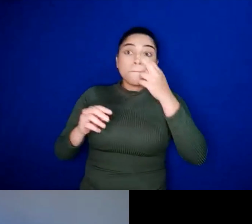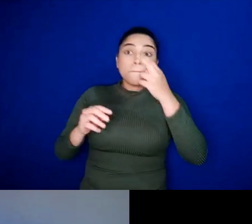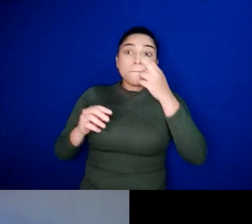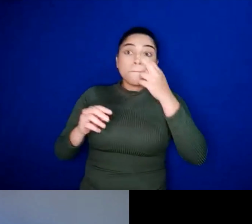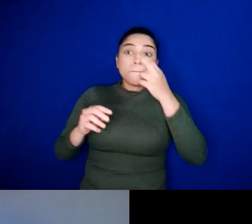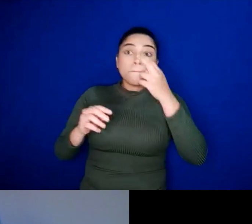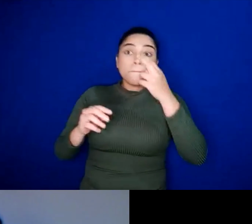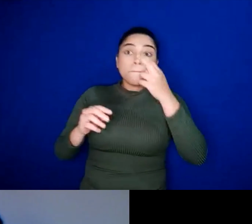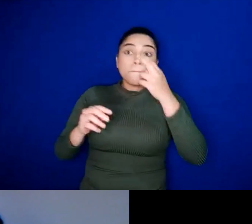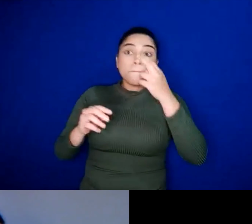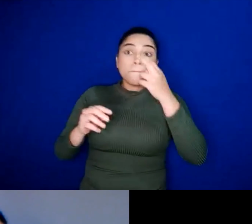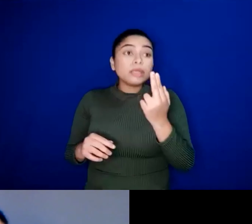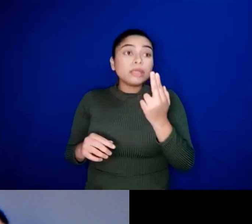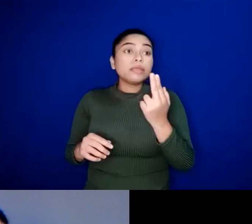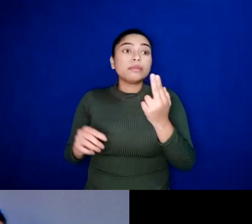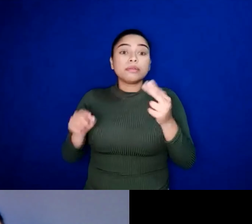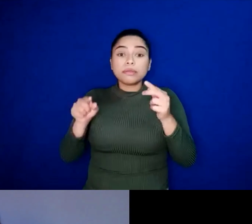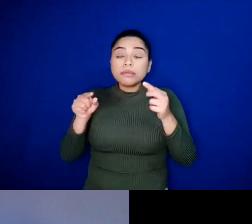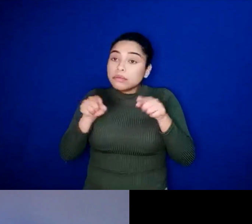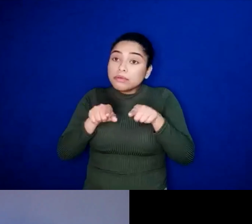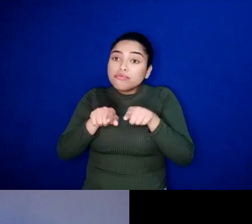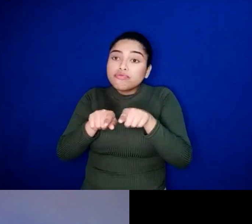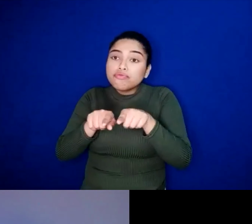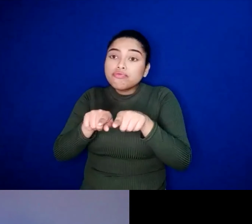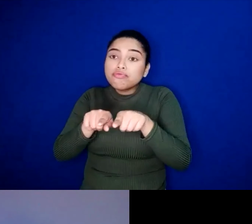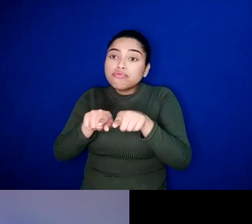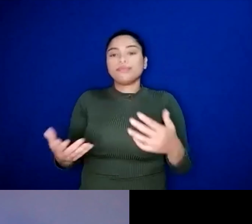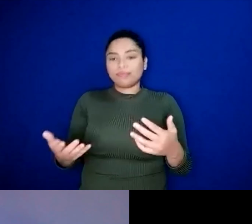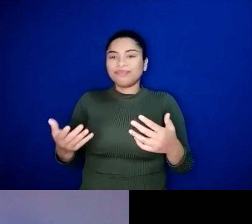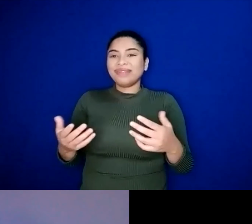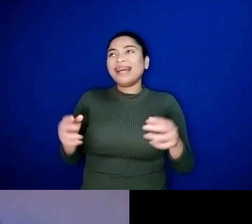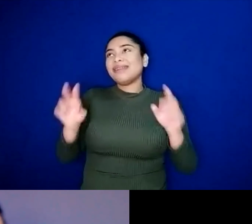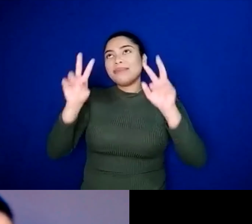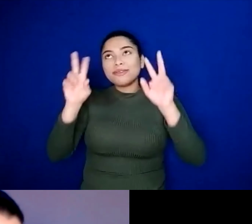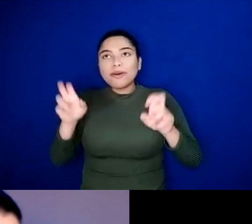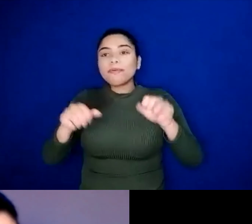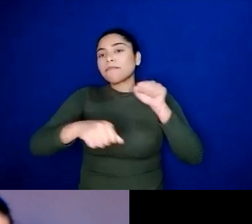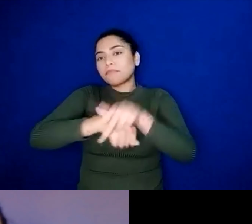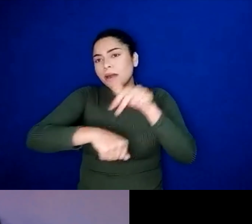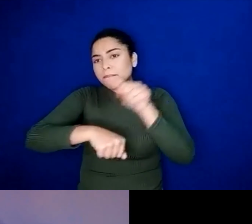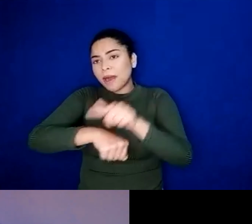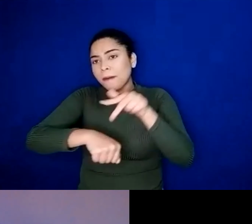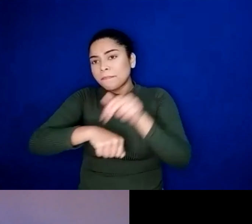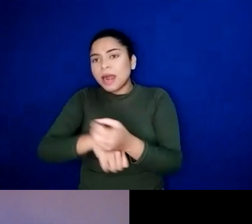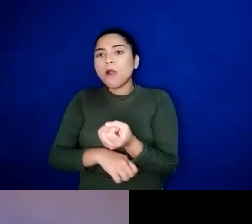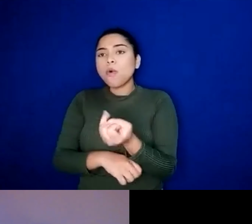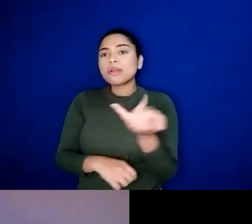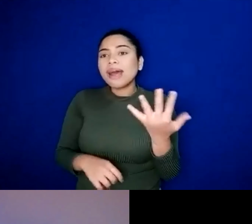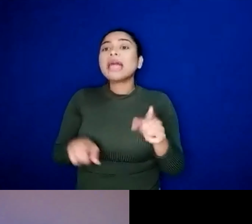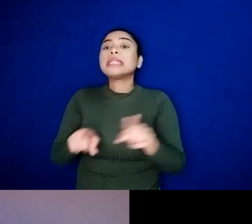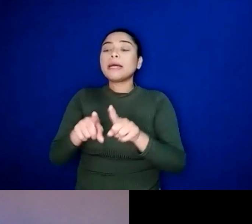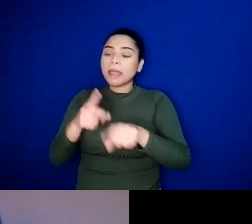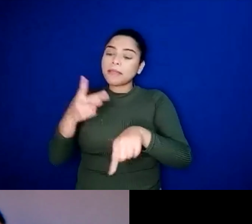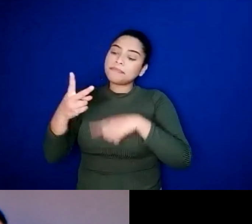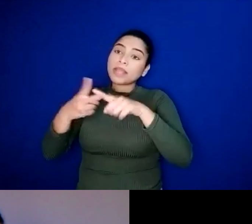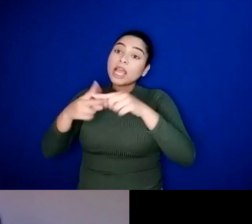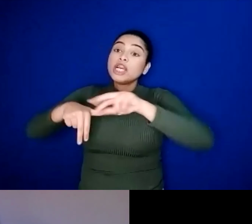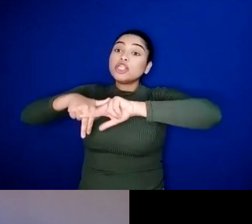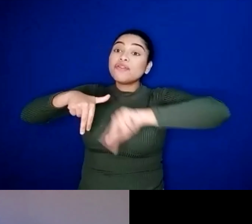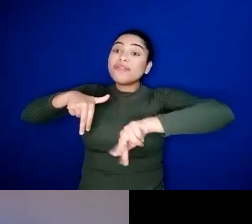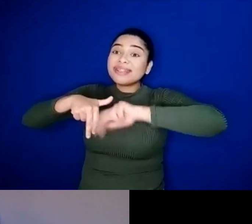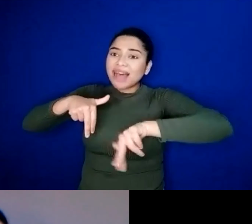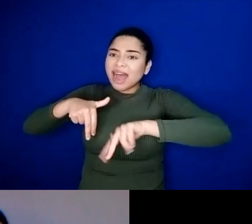tá em diversos âmbitos da diversos aspectos aí como você disse da questão também vai empregabilidade ele diversidades das equipes diversidades também